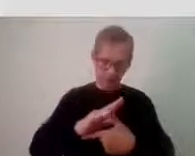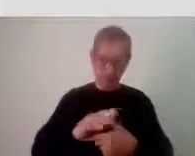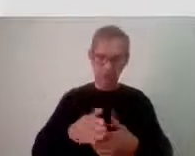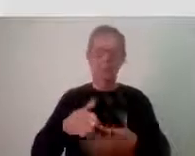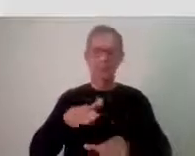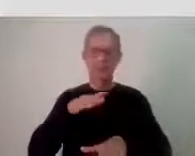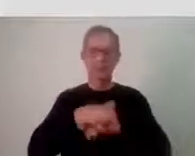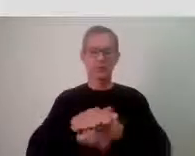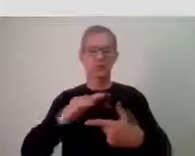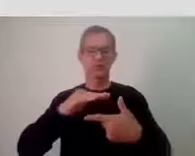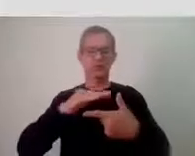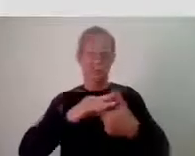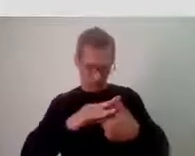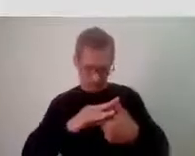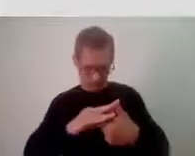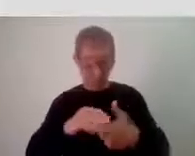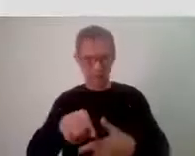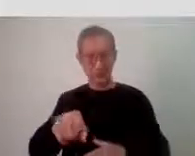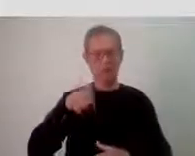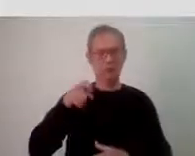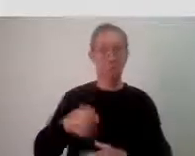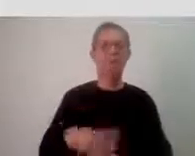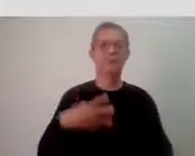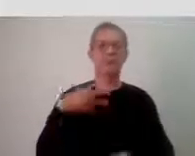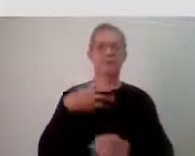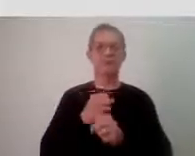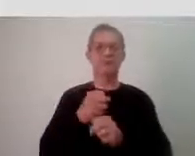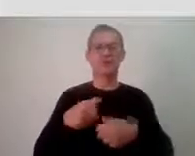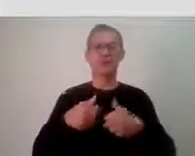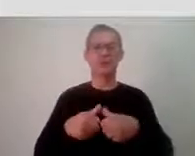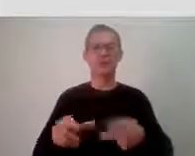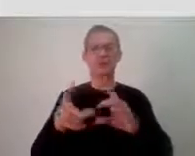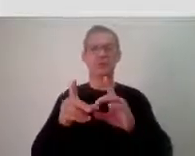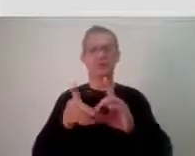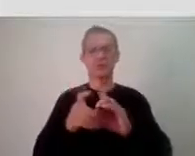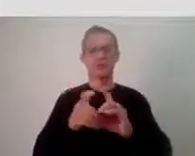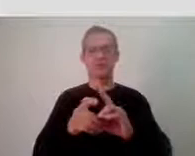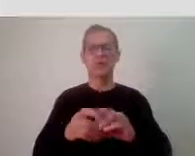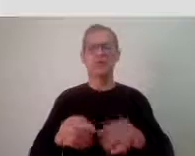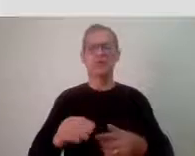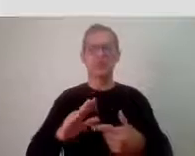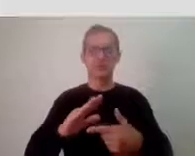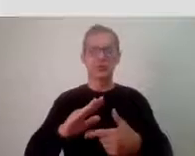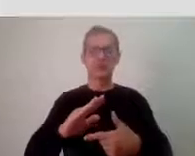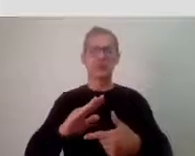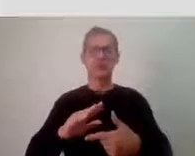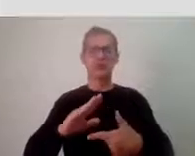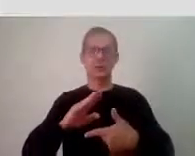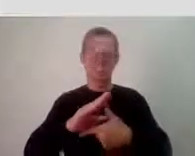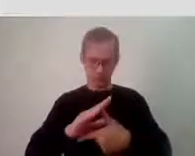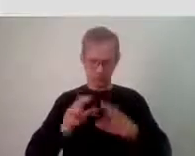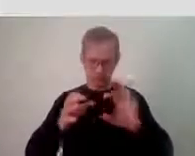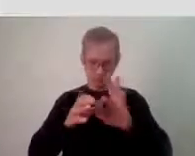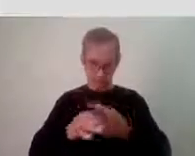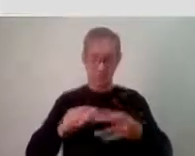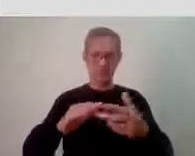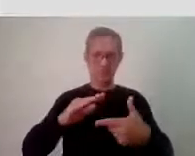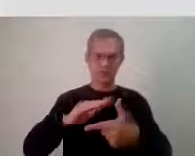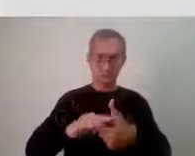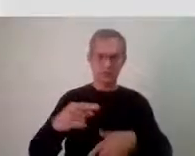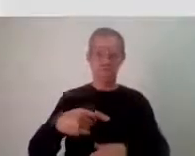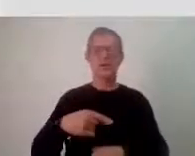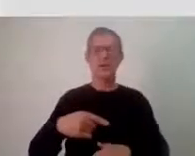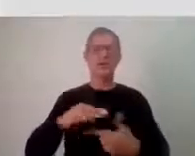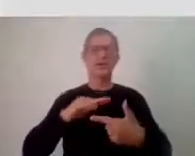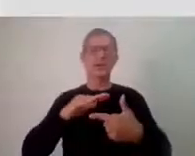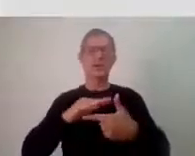baixo? Seno de x. Calculando essa integral, integral de cosseno, seno. Integral de menos